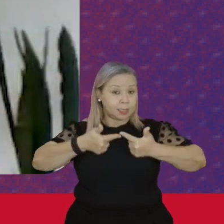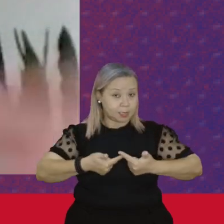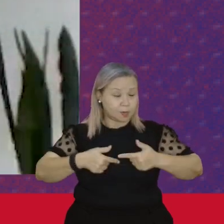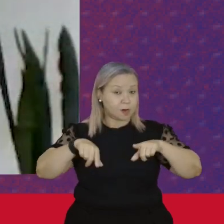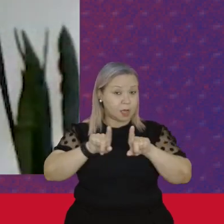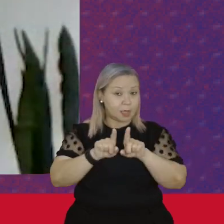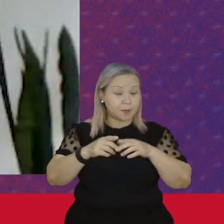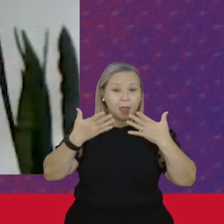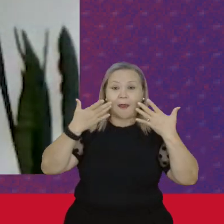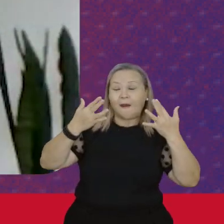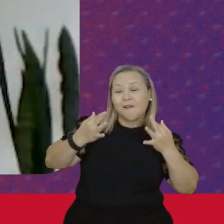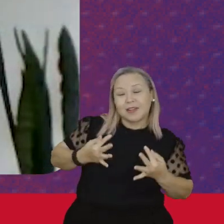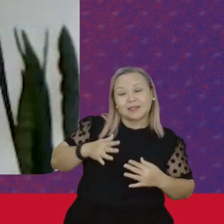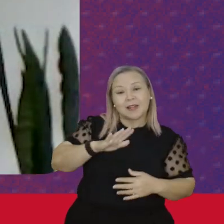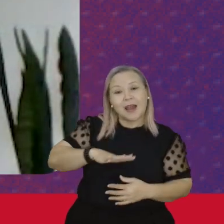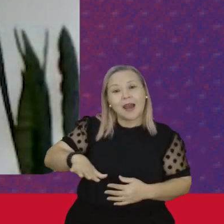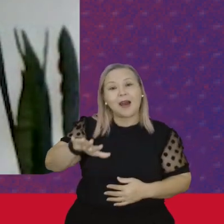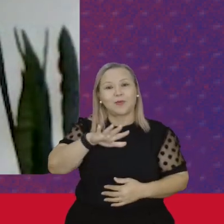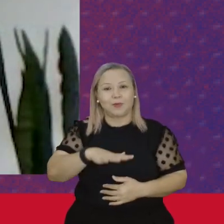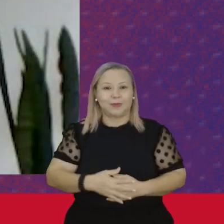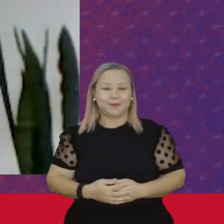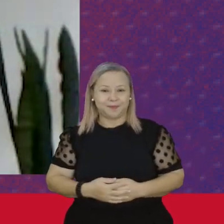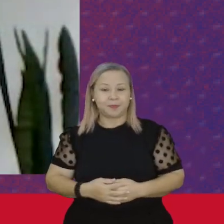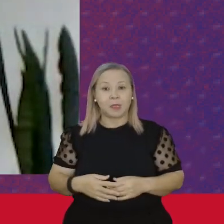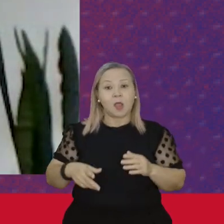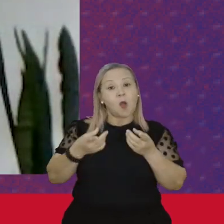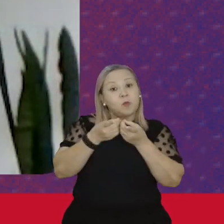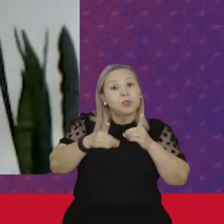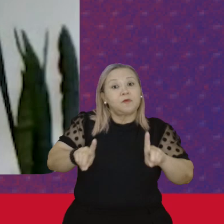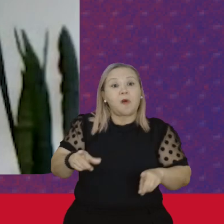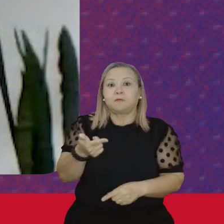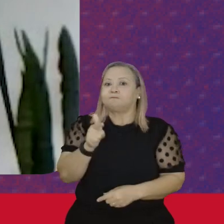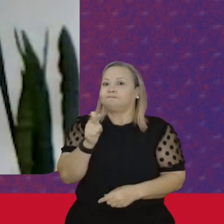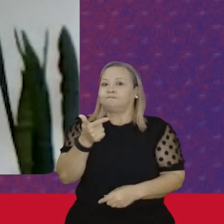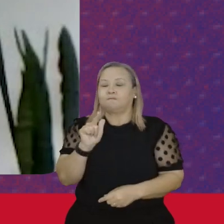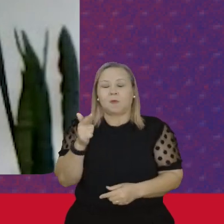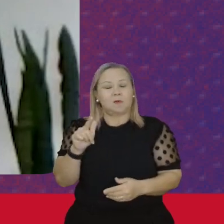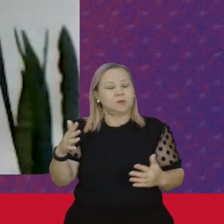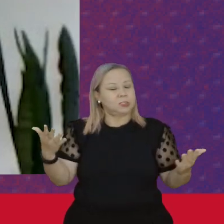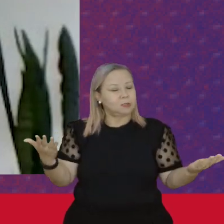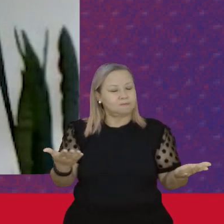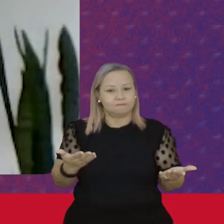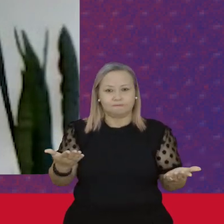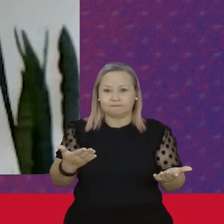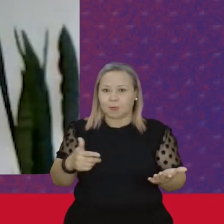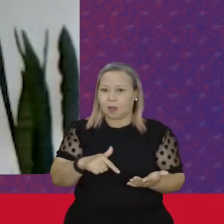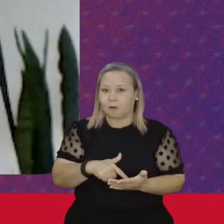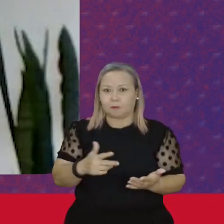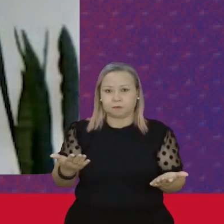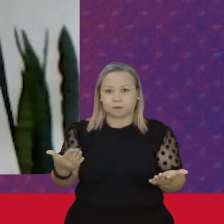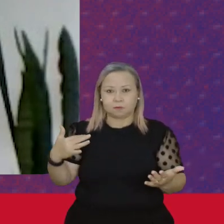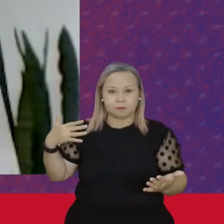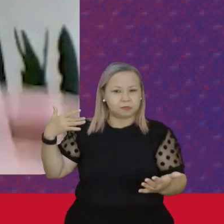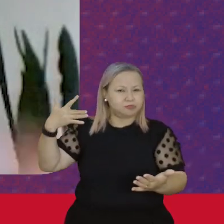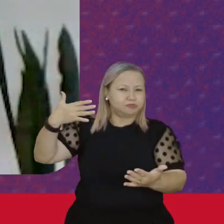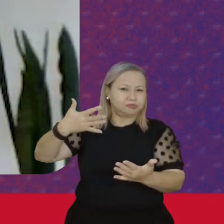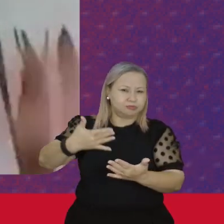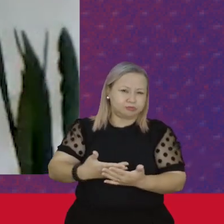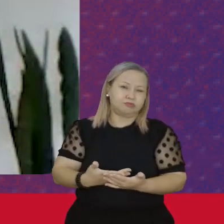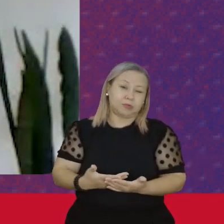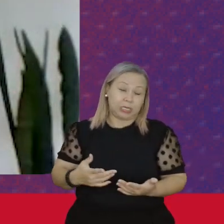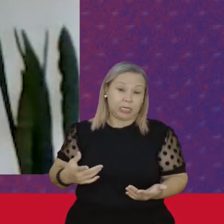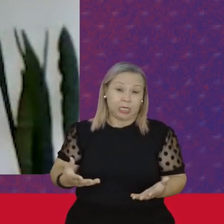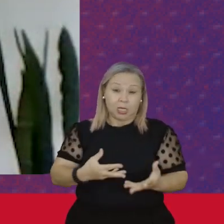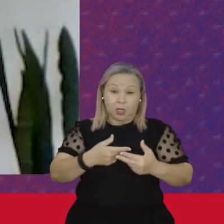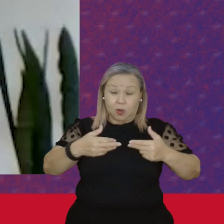direito à felicidade, o próprio divórcio, que não existia até recentemente, são coisas muito... Né, talvez,